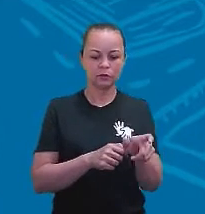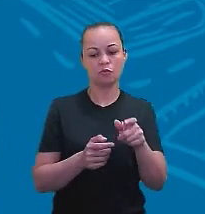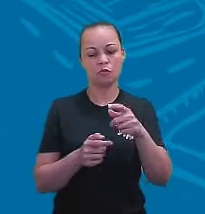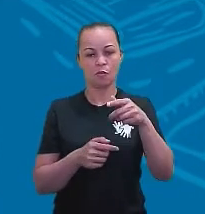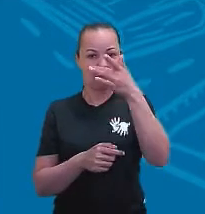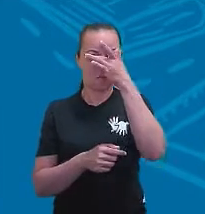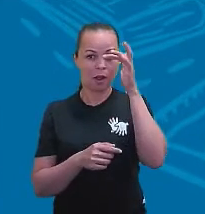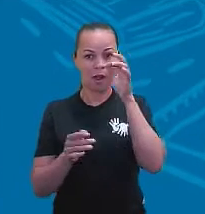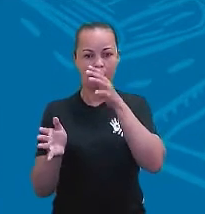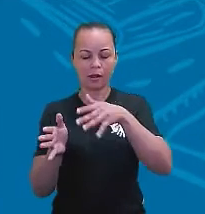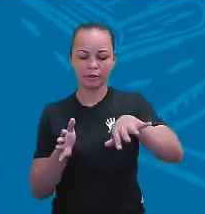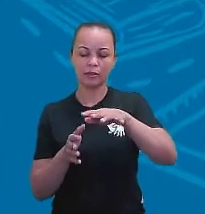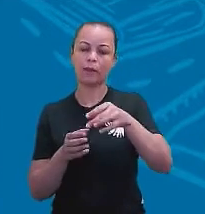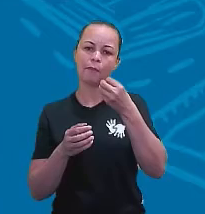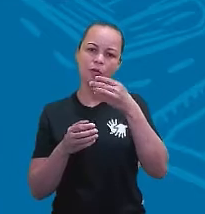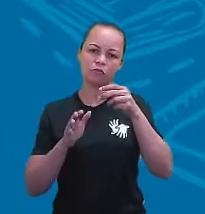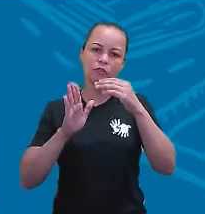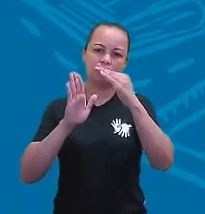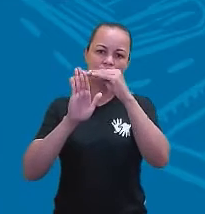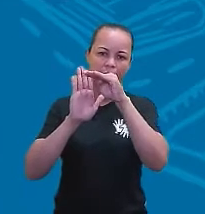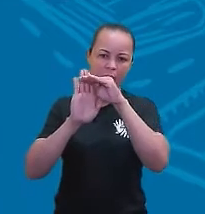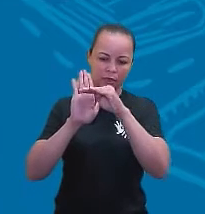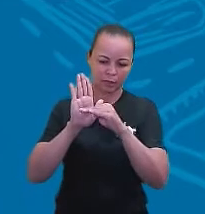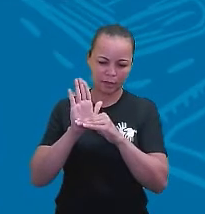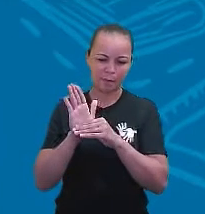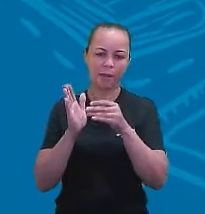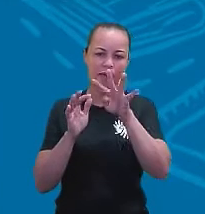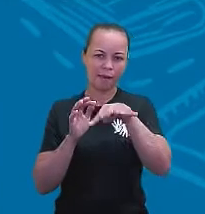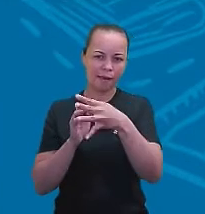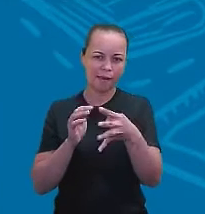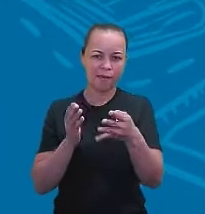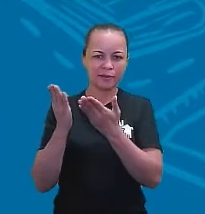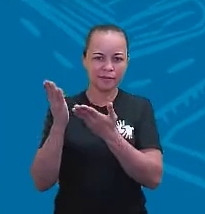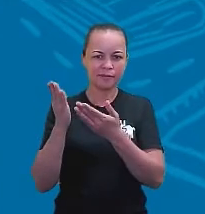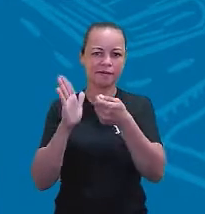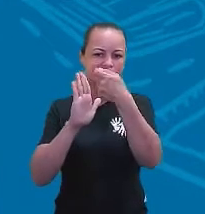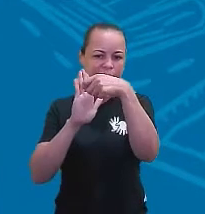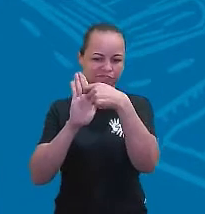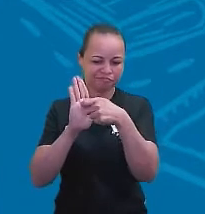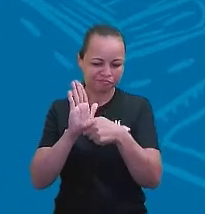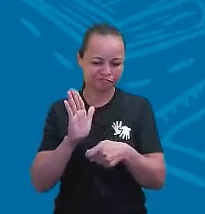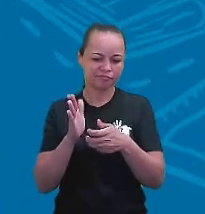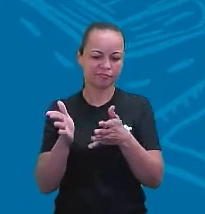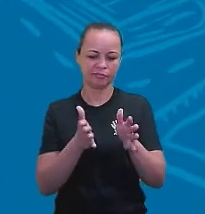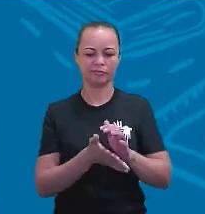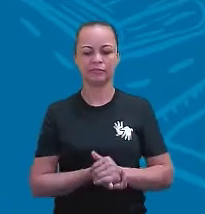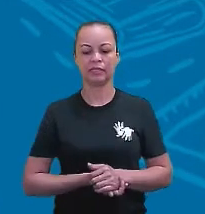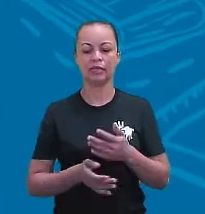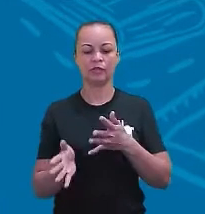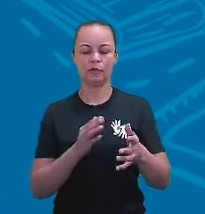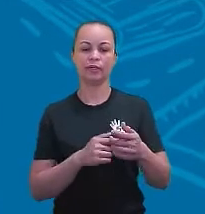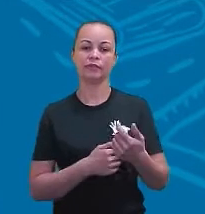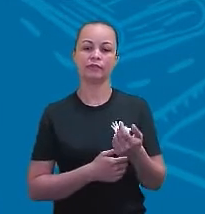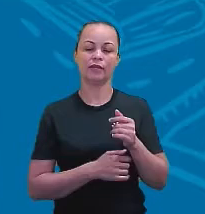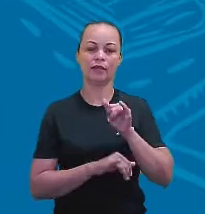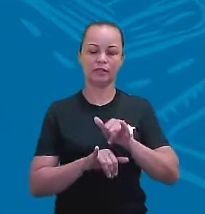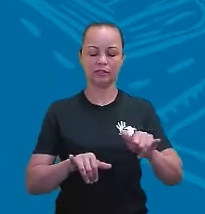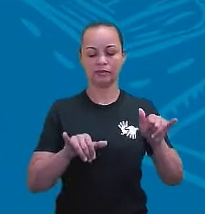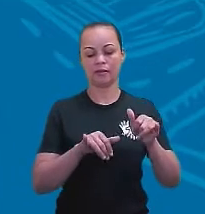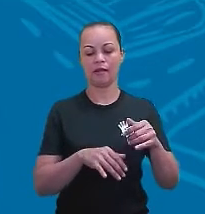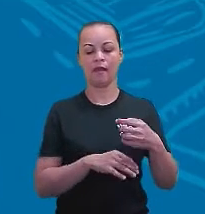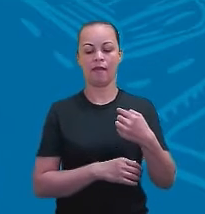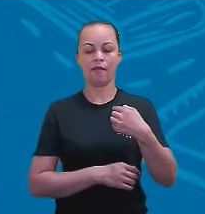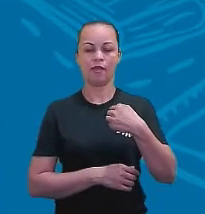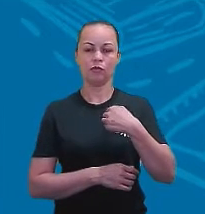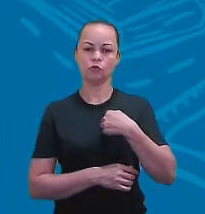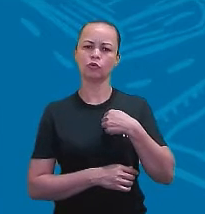anotada, tá? I am a teacher, para dizer eu sou professora, ou eu sou uma